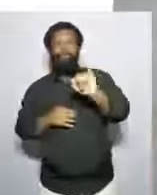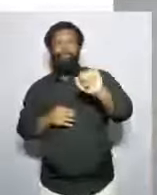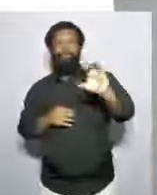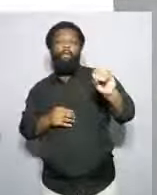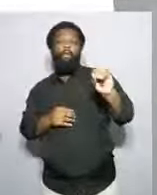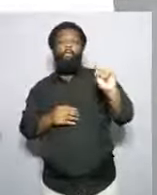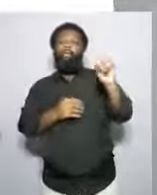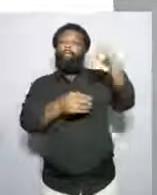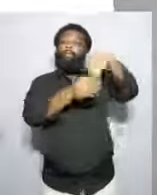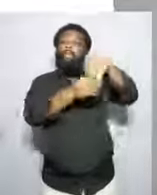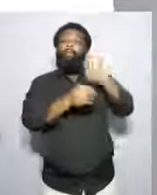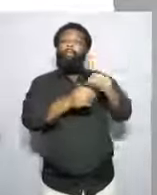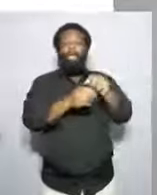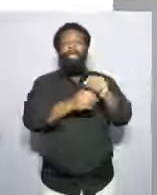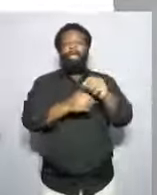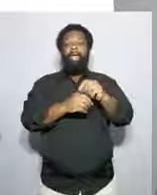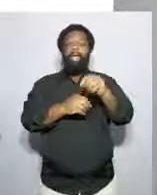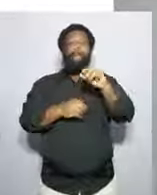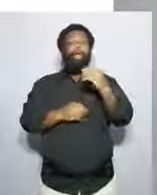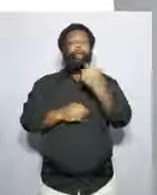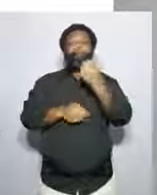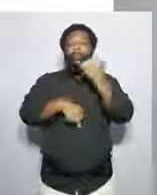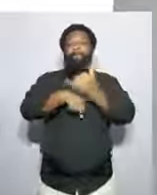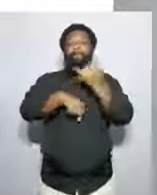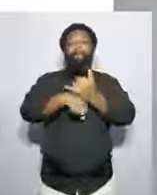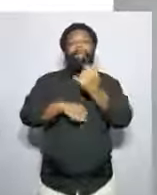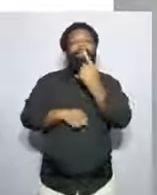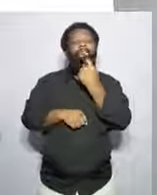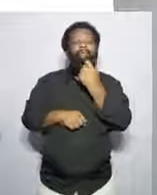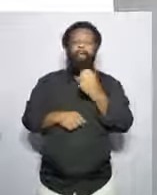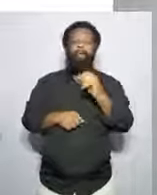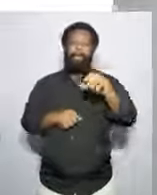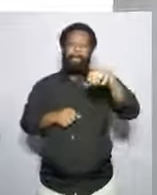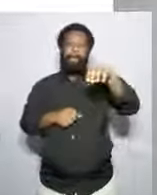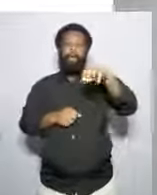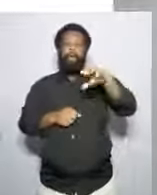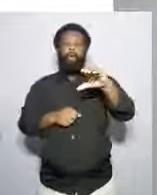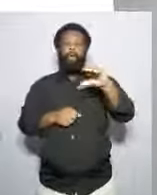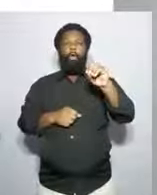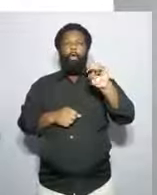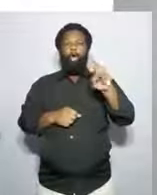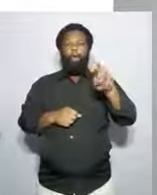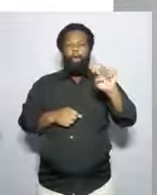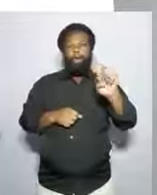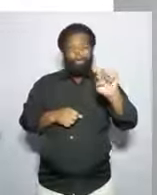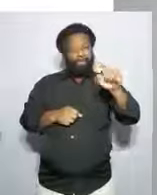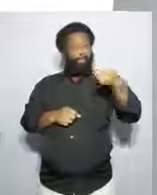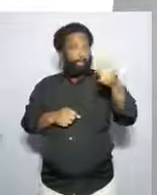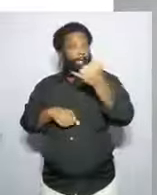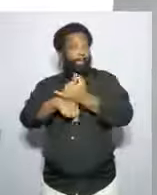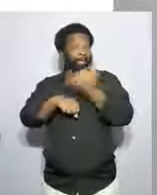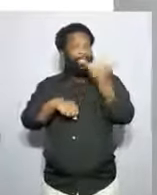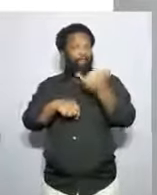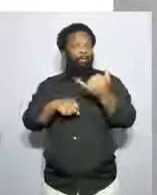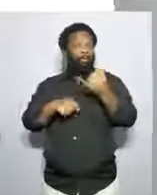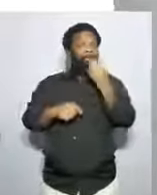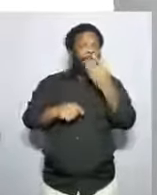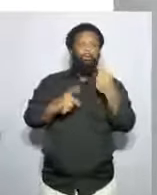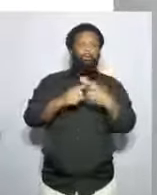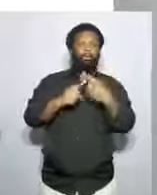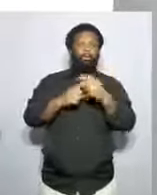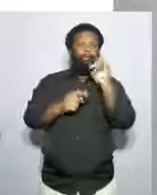a maioria deles são de cobre. Cobre é um metal. Então, ele é um ótimo condutor.